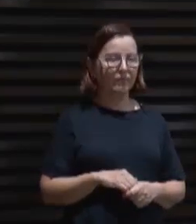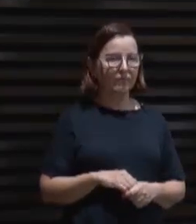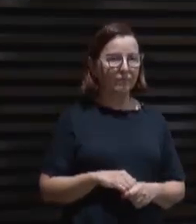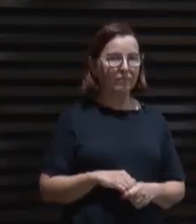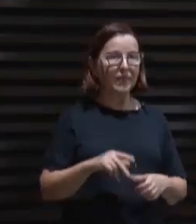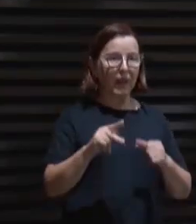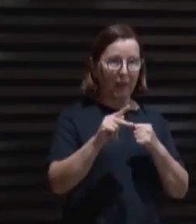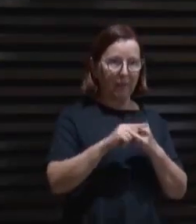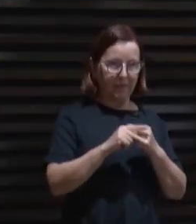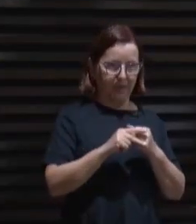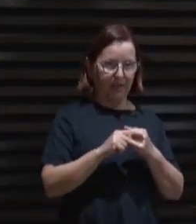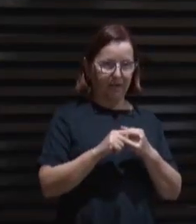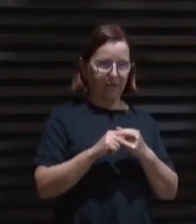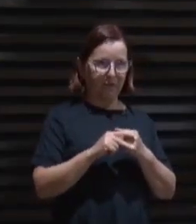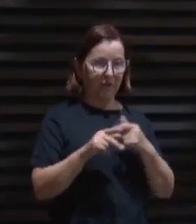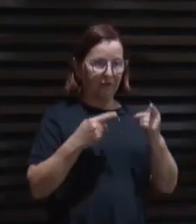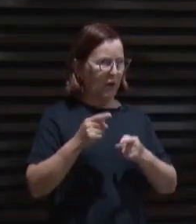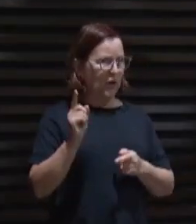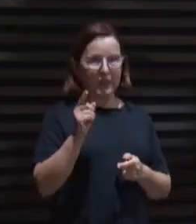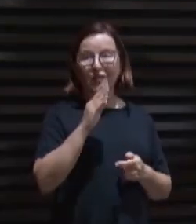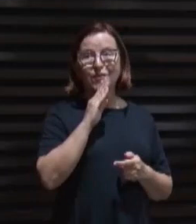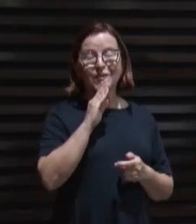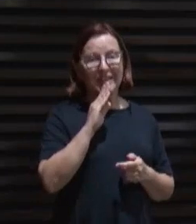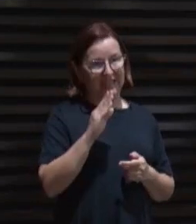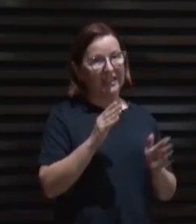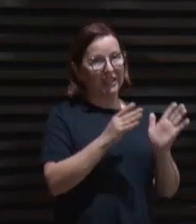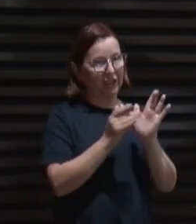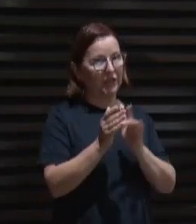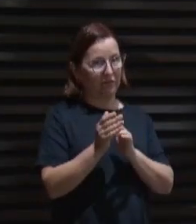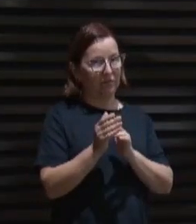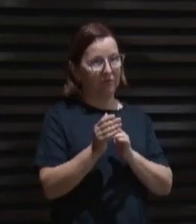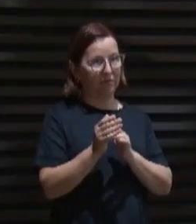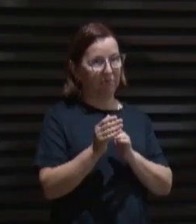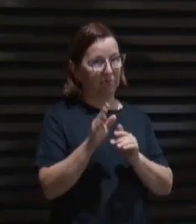Pedro negou Jesus. E nós podemos negar a Jesus.